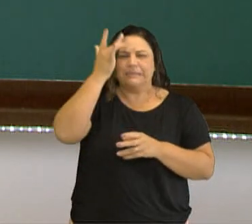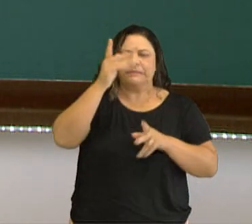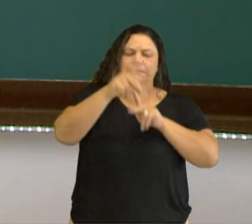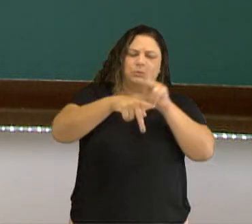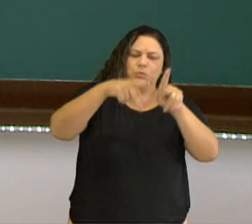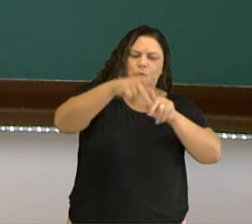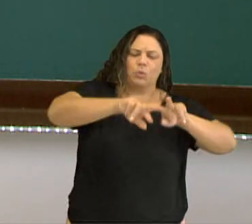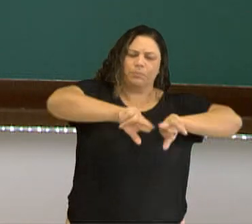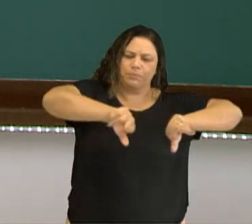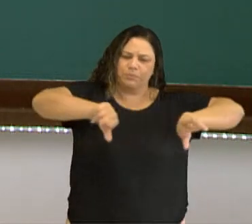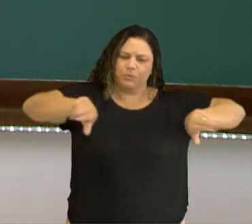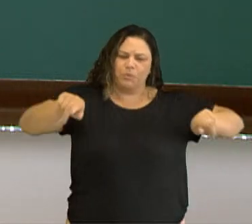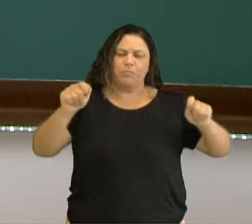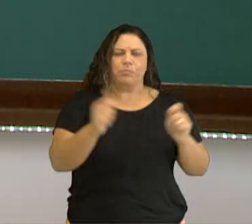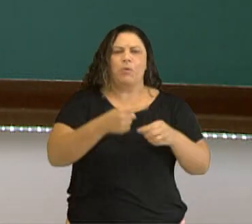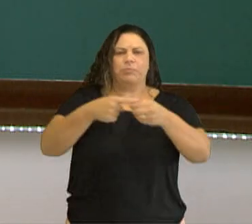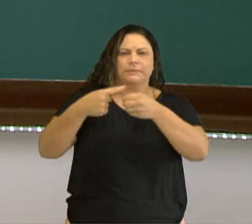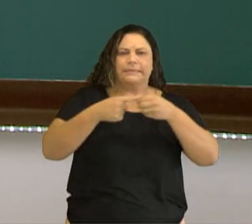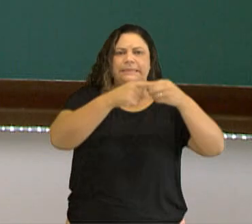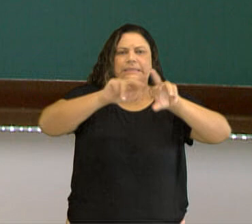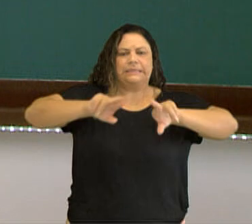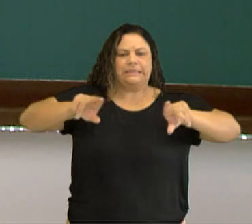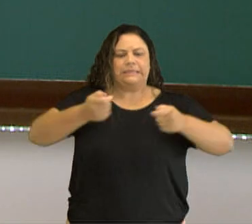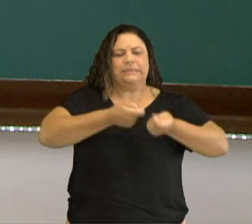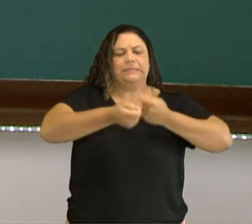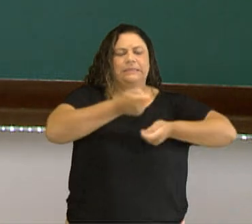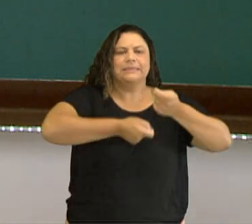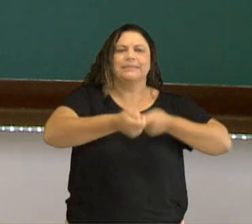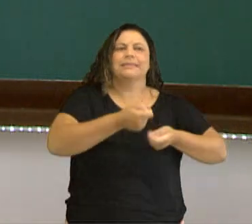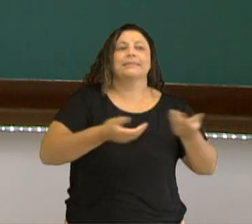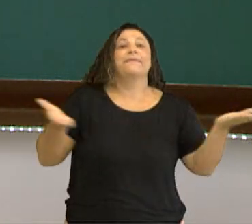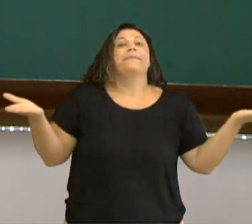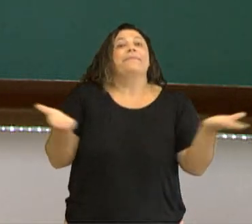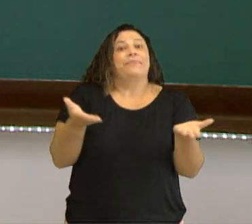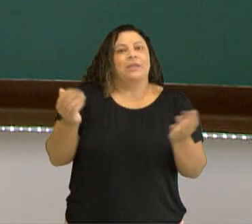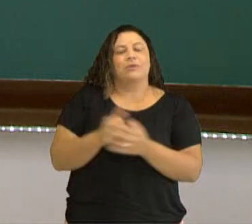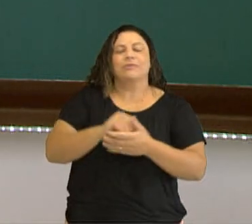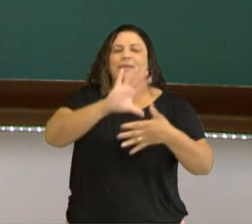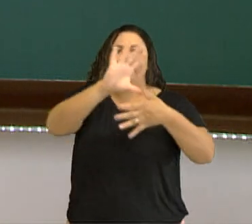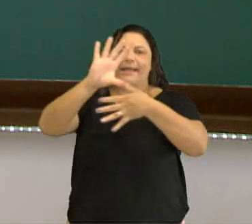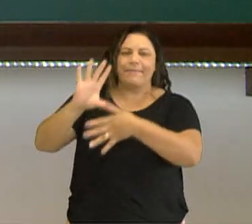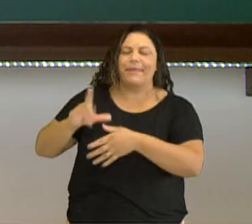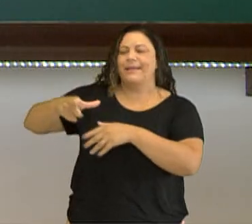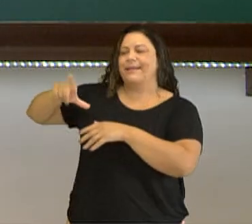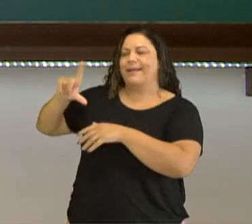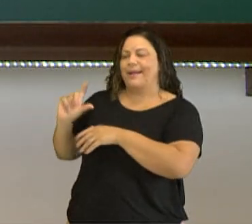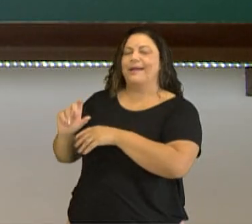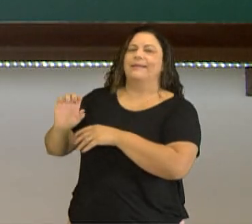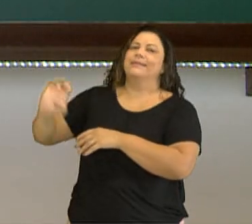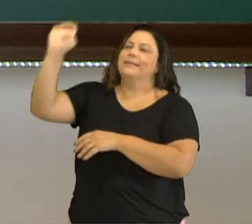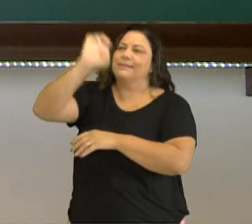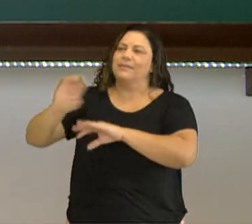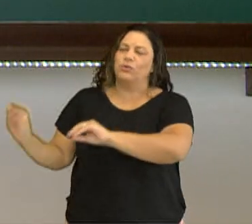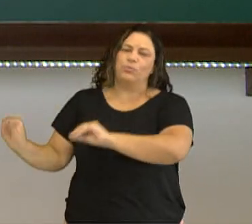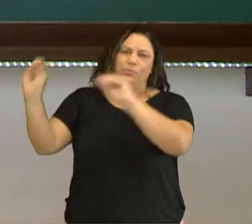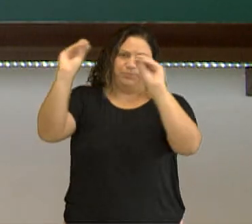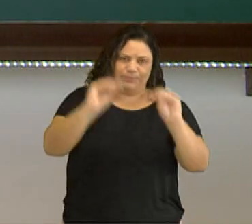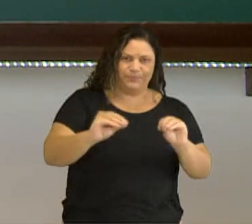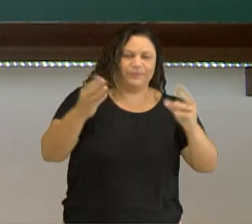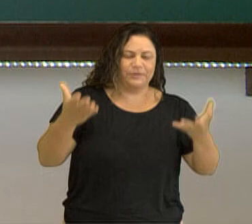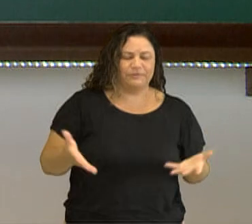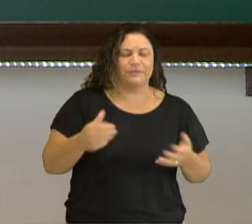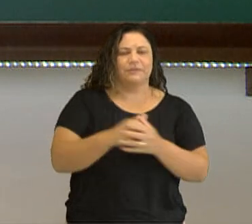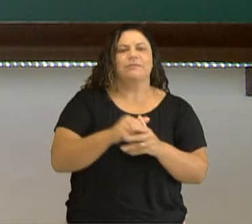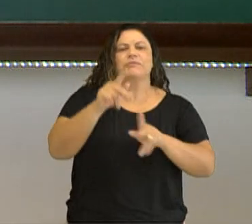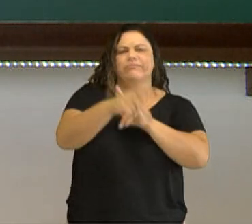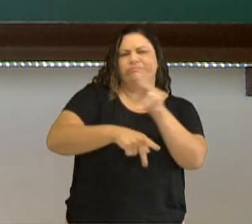que eram utilizadas para a administração da cidade. Galera, a América antes dos europeus, habitada aí por uma